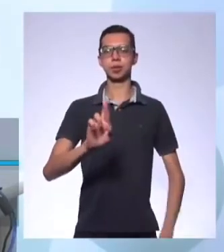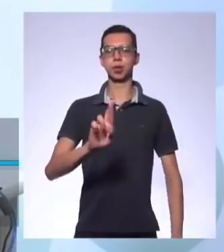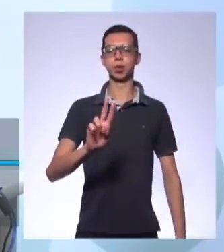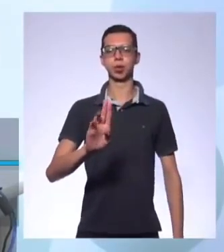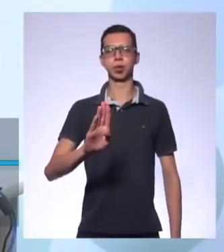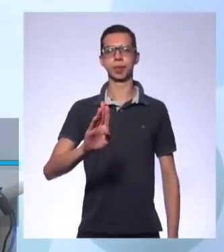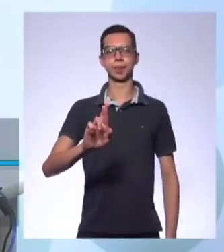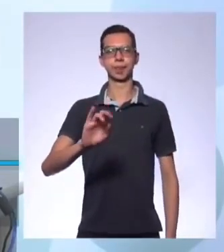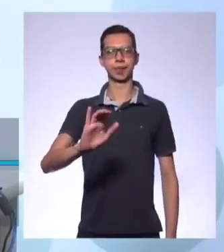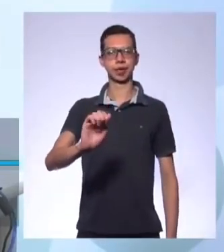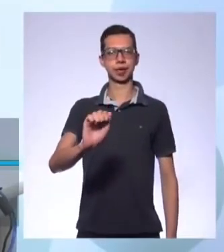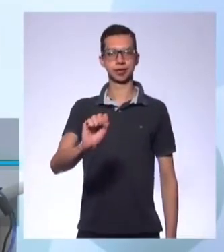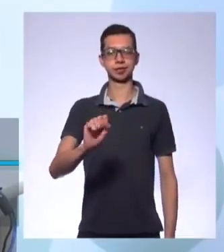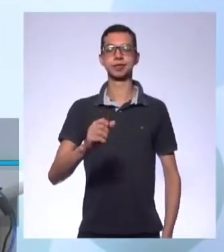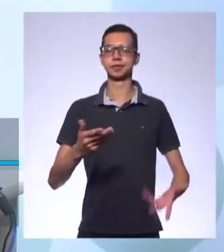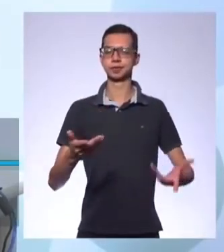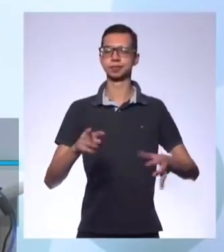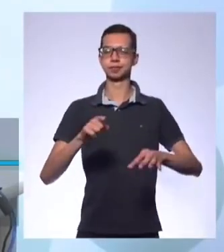do esperado, né?